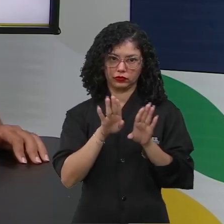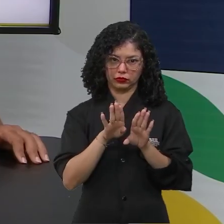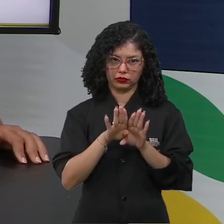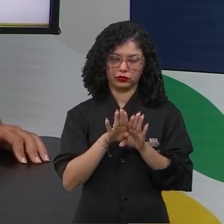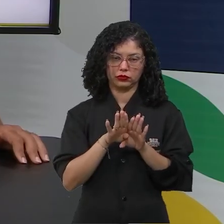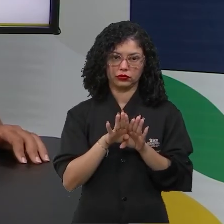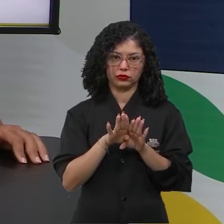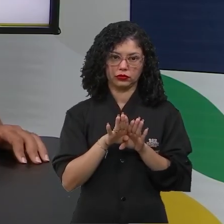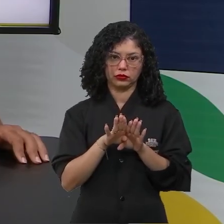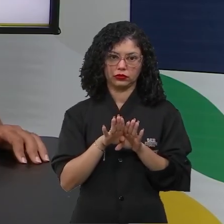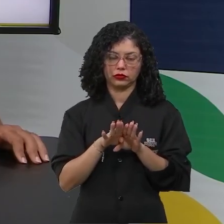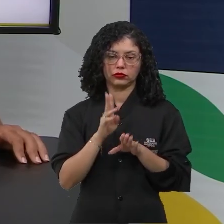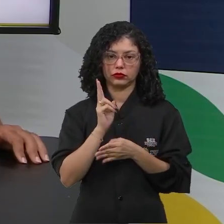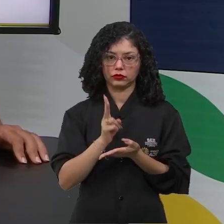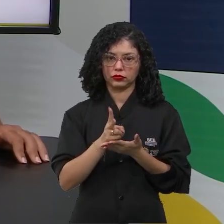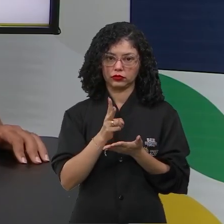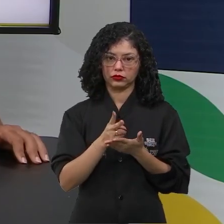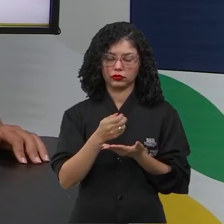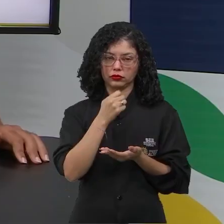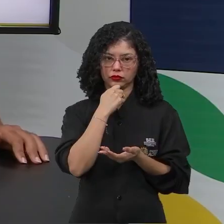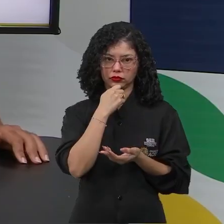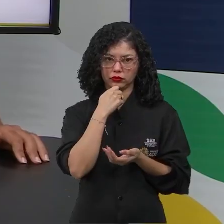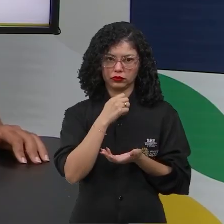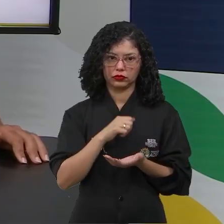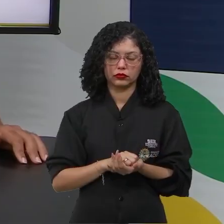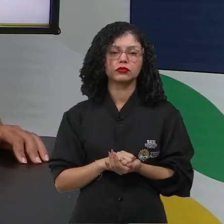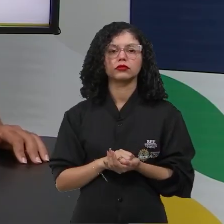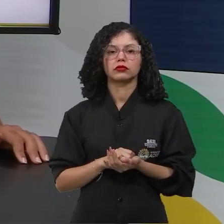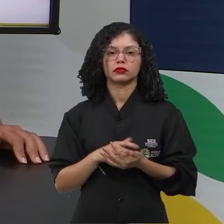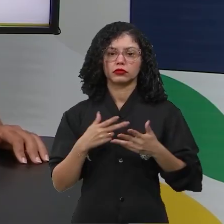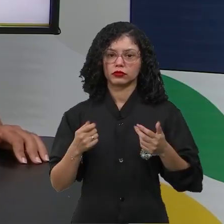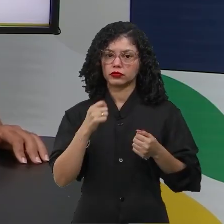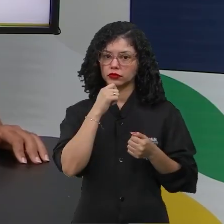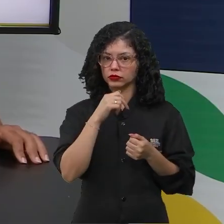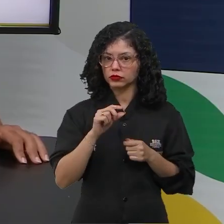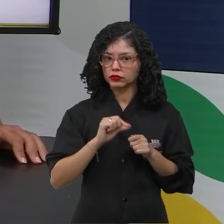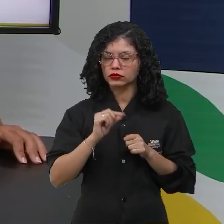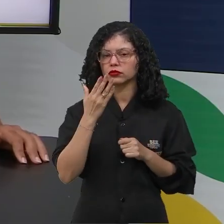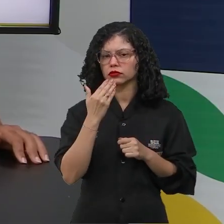existe. É a mesma concepção de você se alimentar